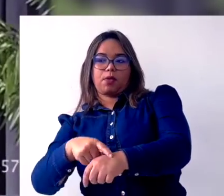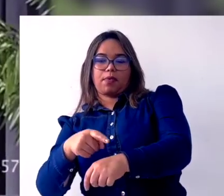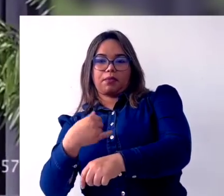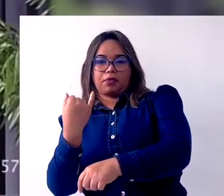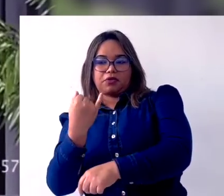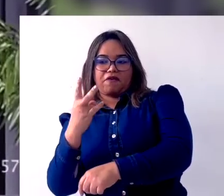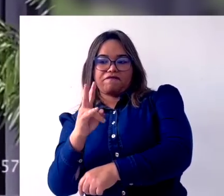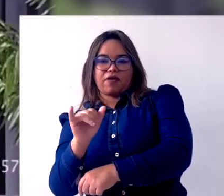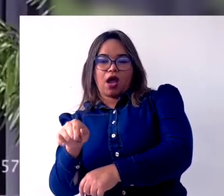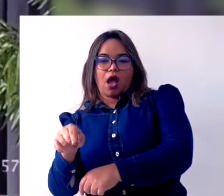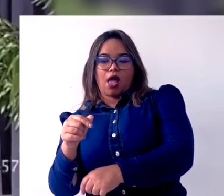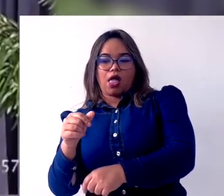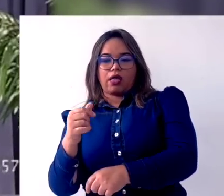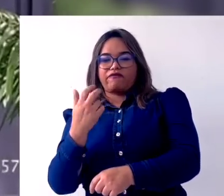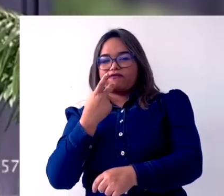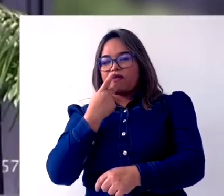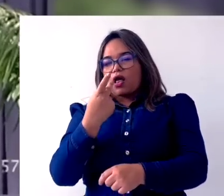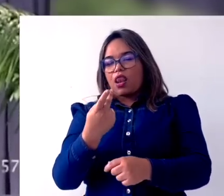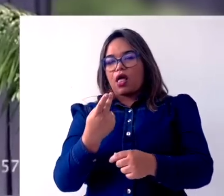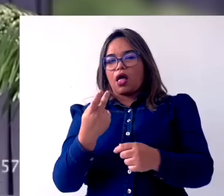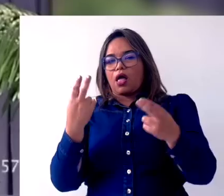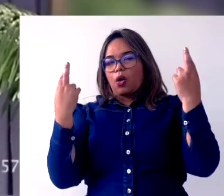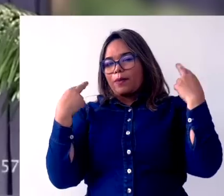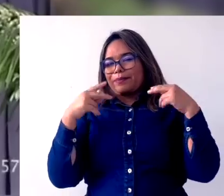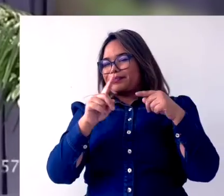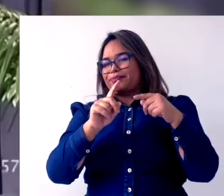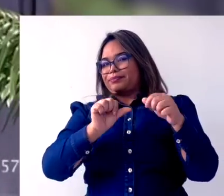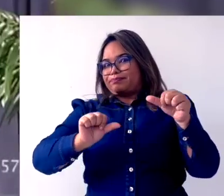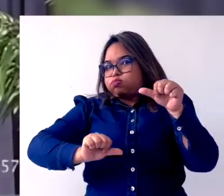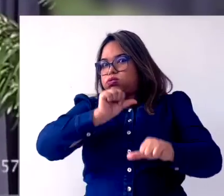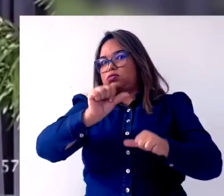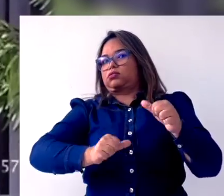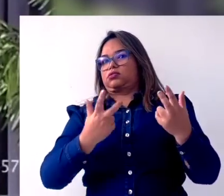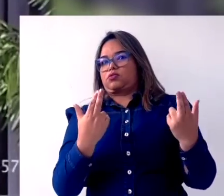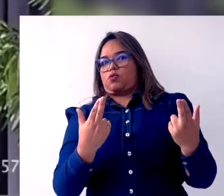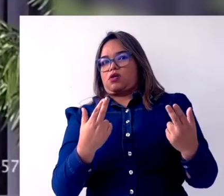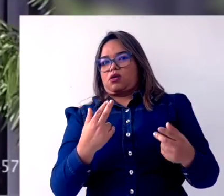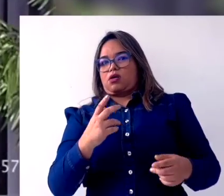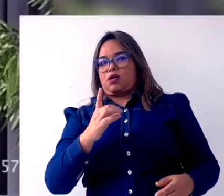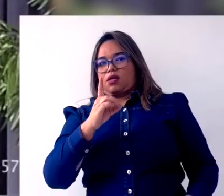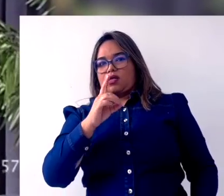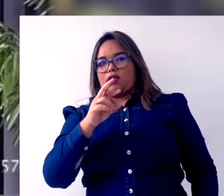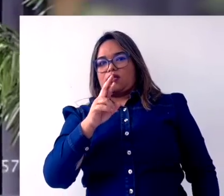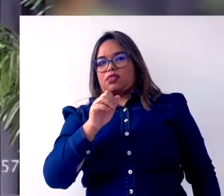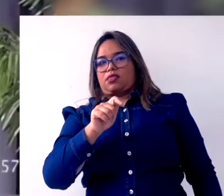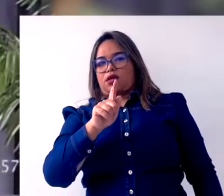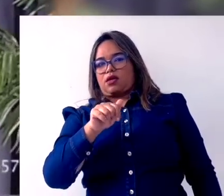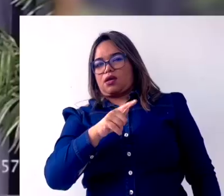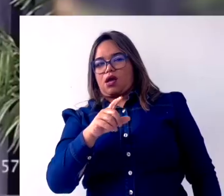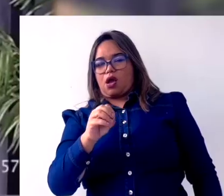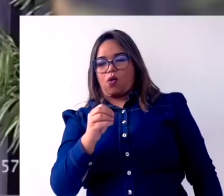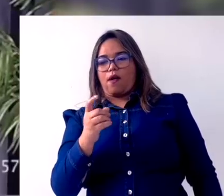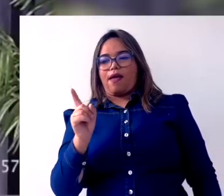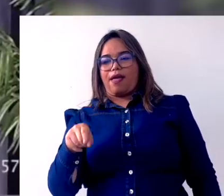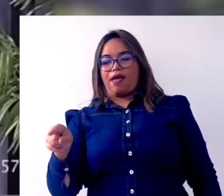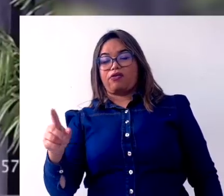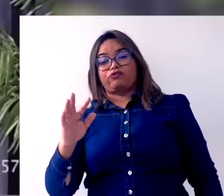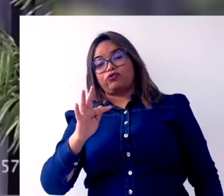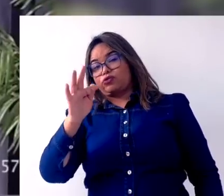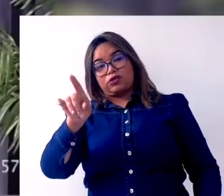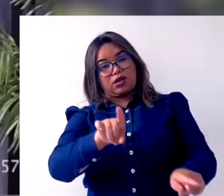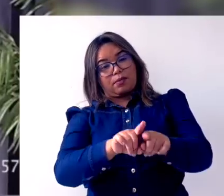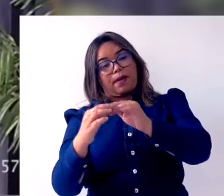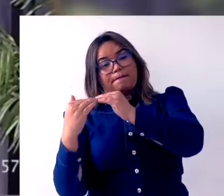sua fala como de cordeiro para a fala como de dragão. Eles hão de se tornar um poder perseguidor, assim como foi Roma